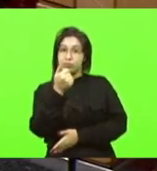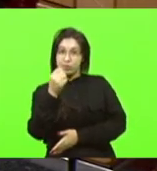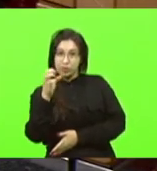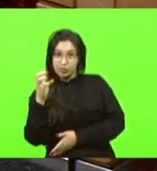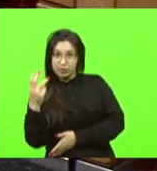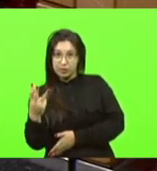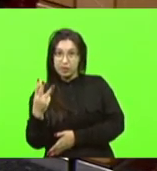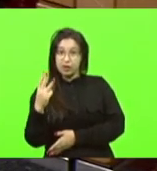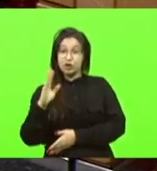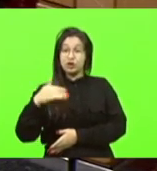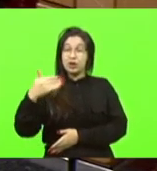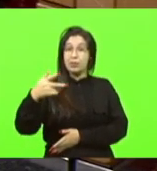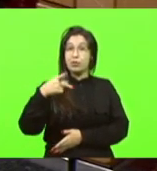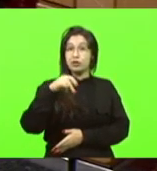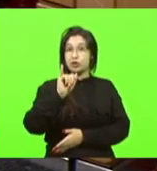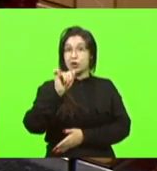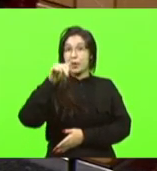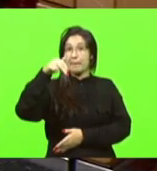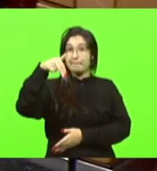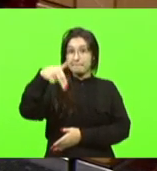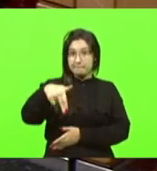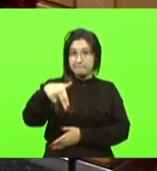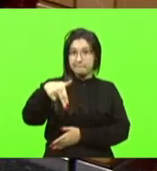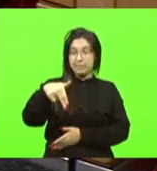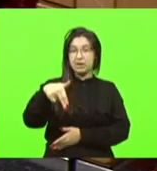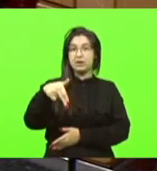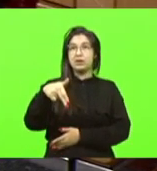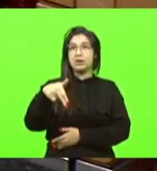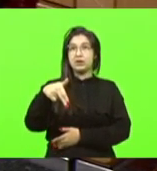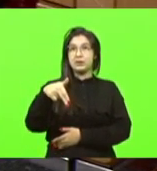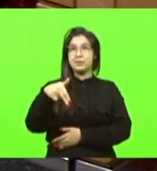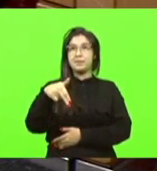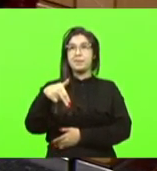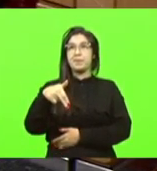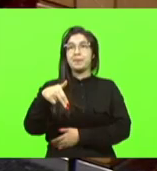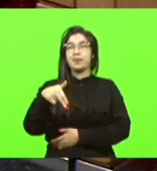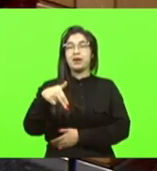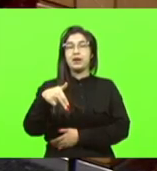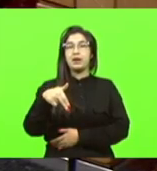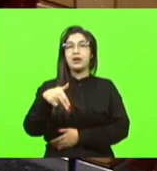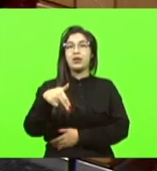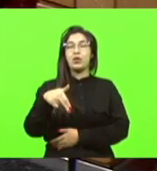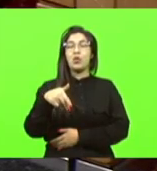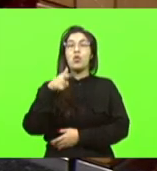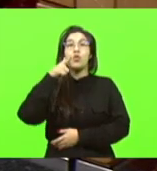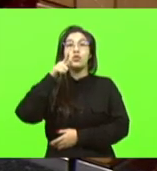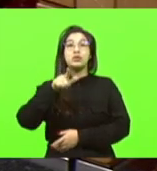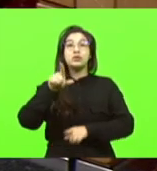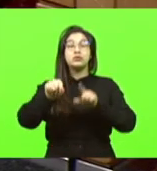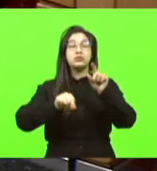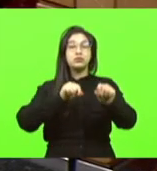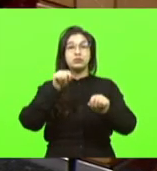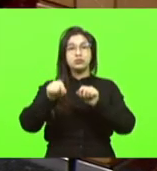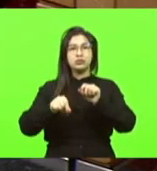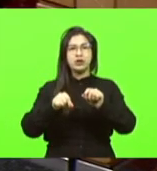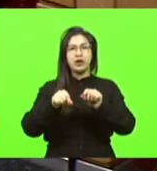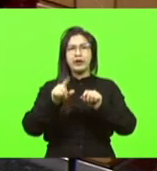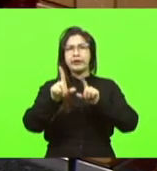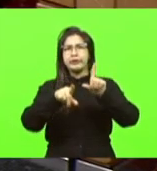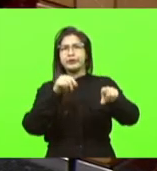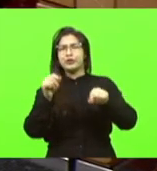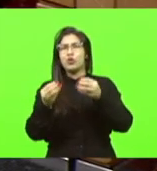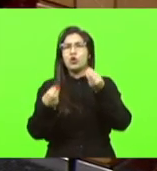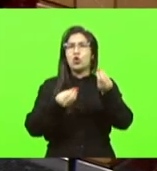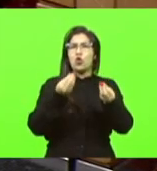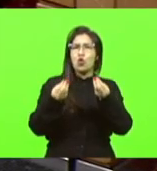pin do programa de incentivo à previdência complementar buscar uma alternativa para fazer essa